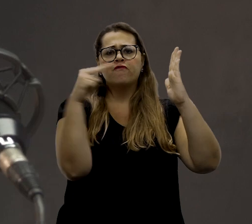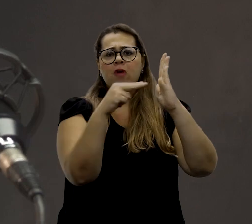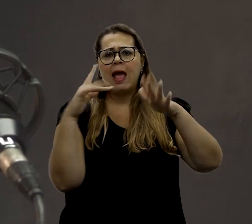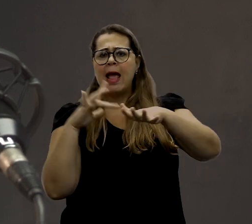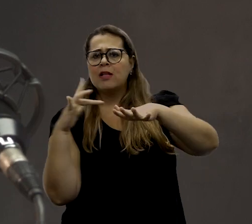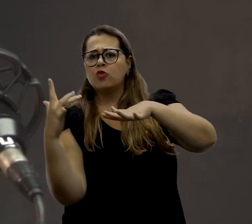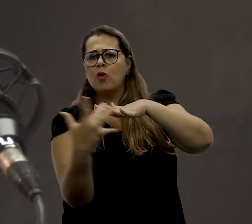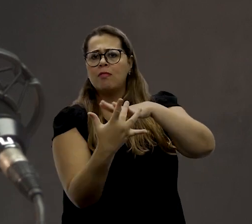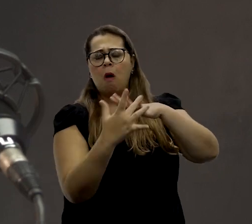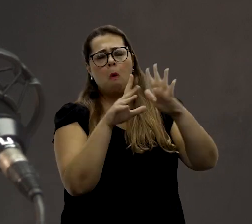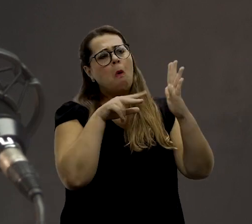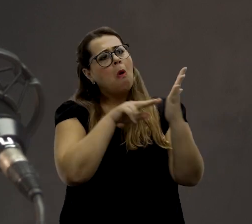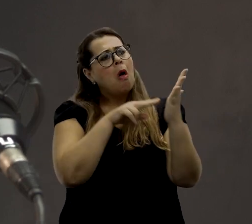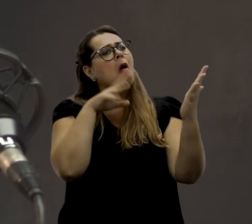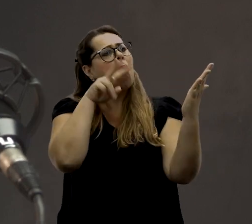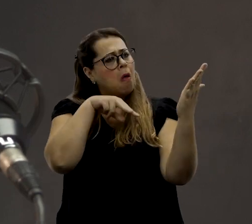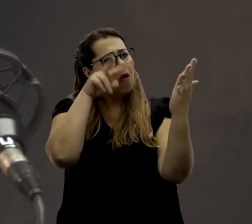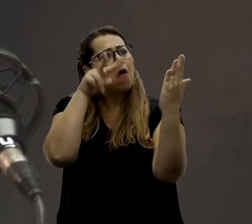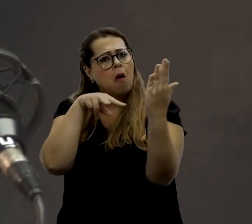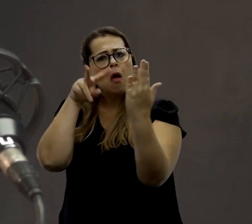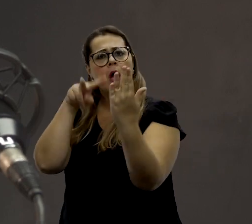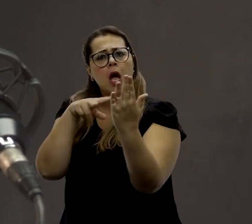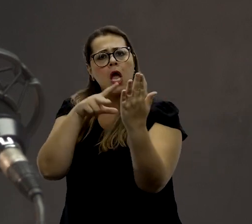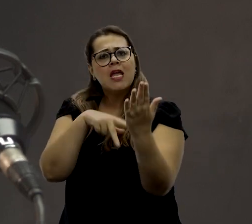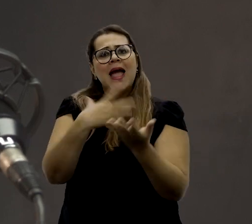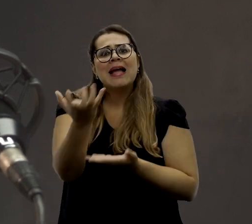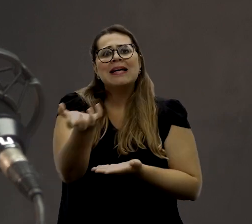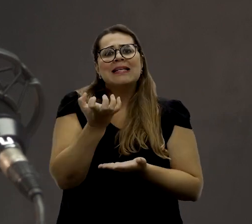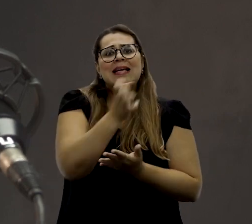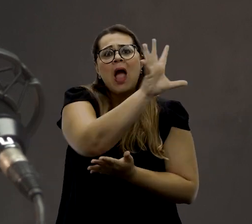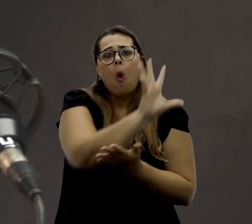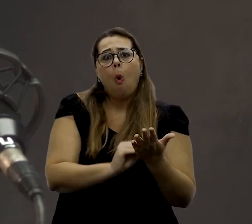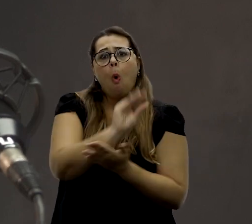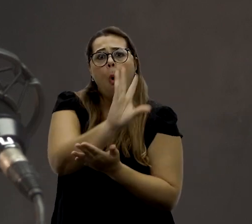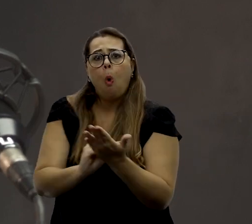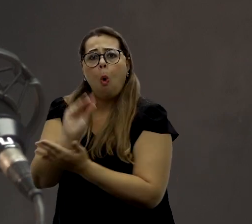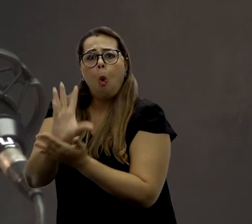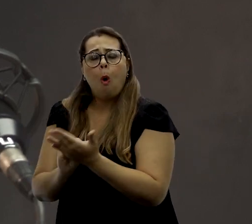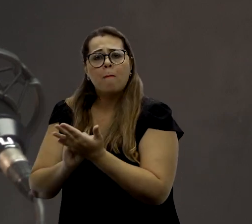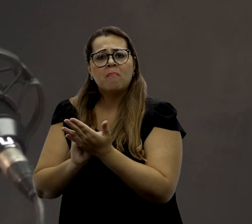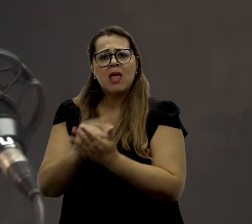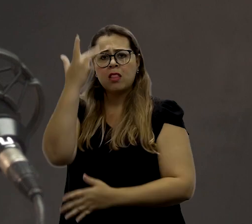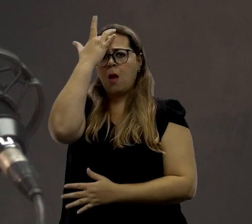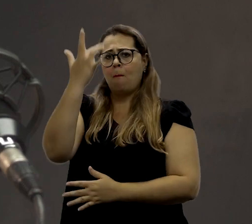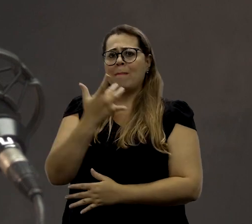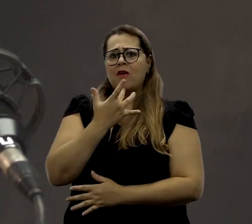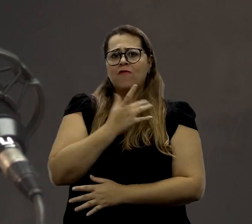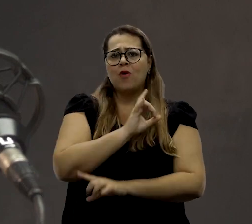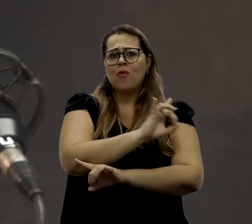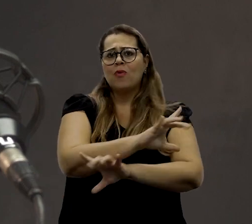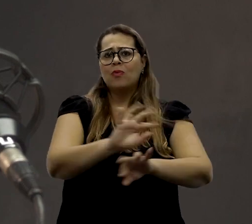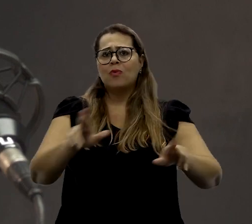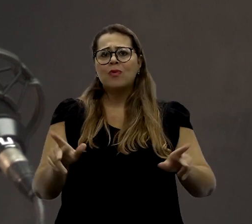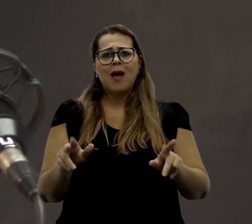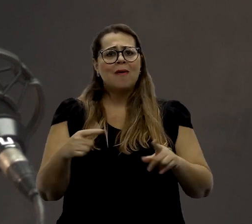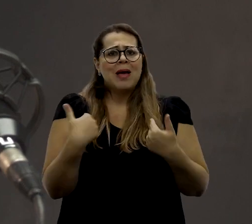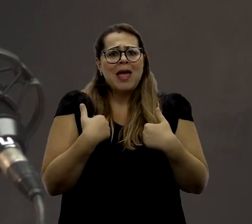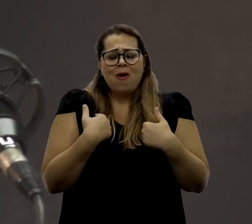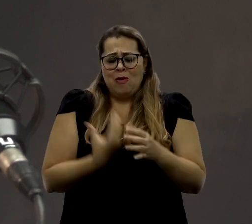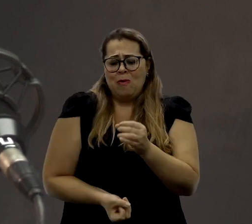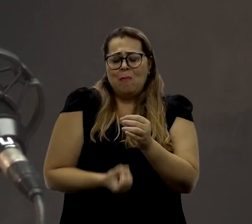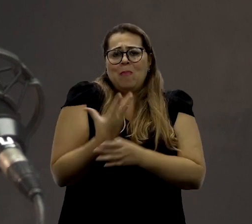assado, né? De alguma forma rompe com isso, porque é como se a gente tivesse que criar um perfil fake de nós mesmos. E isso